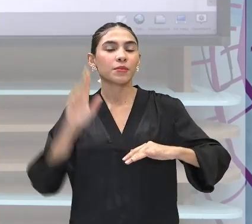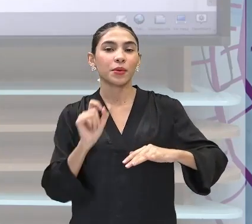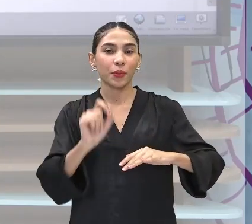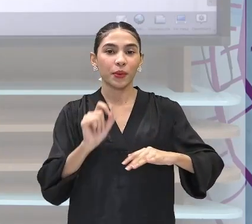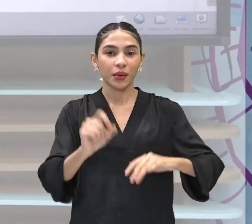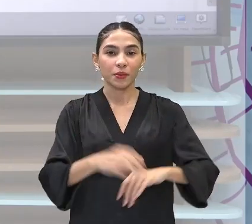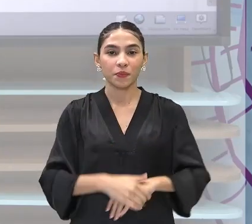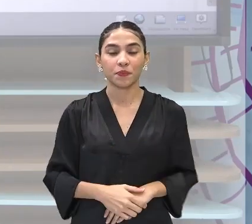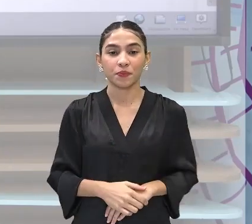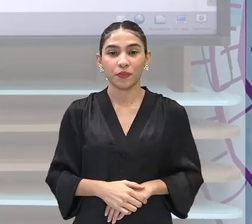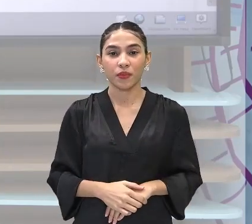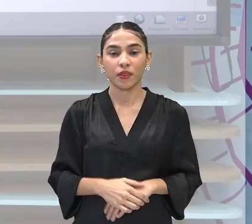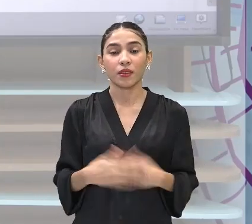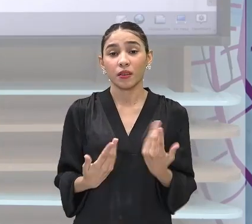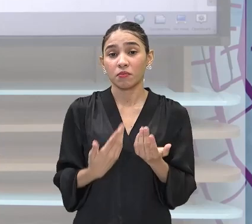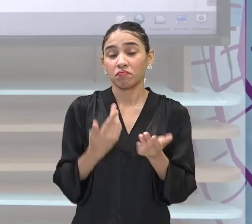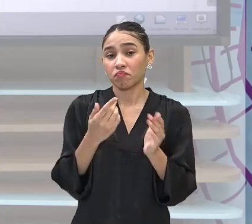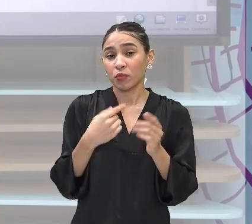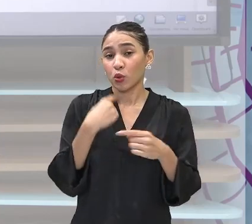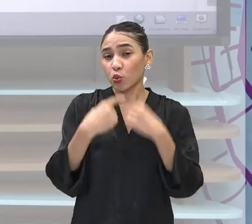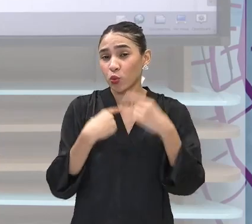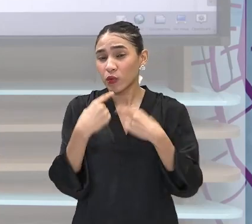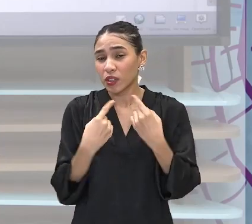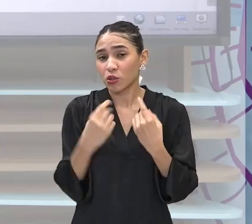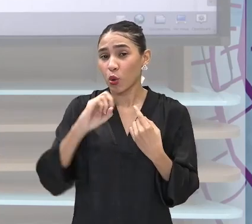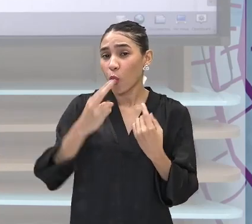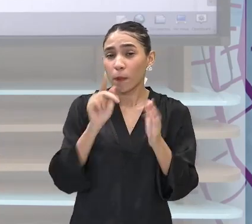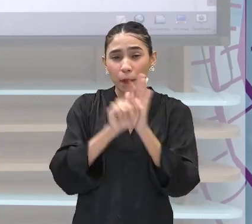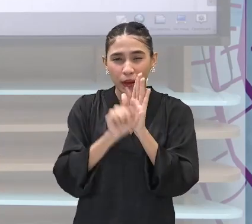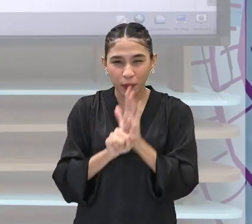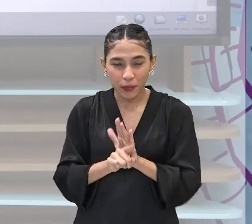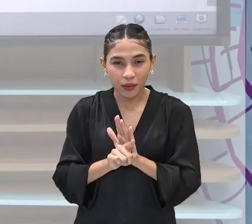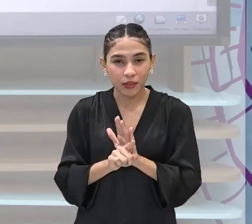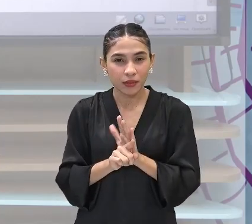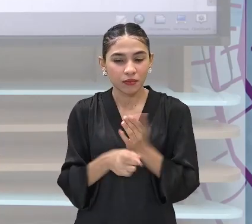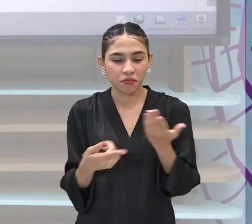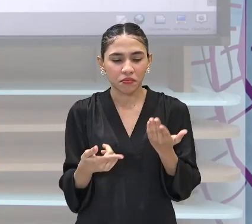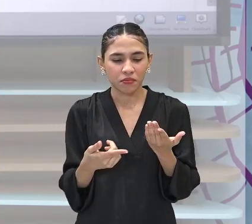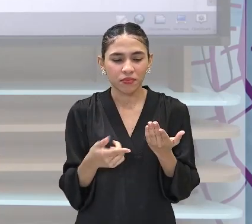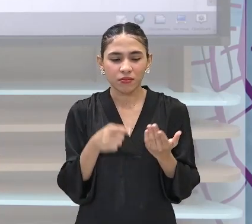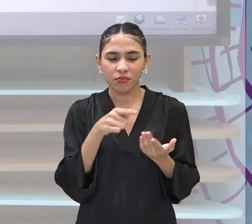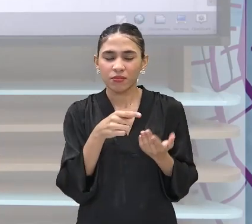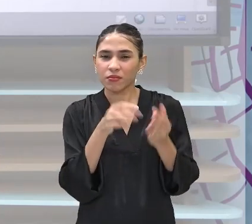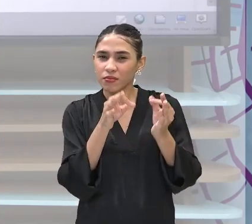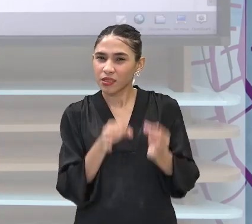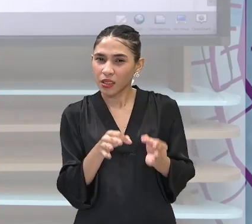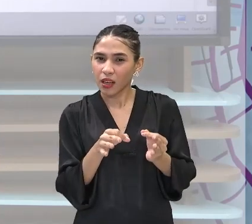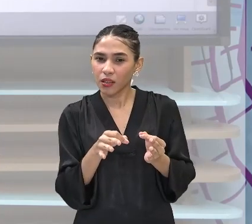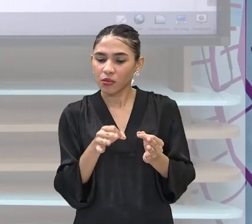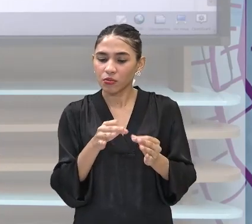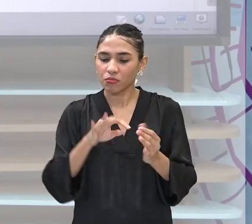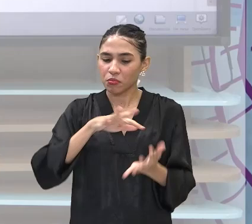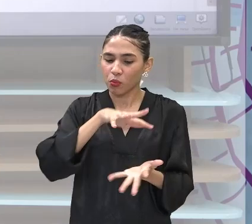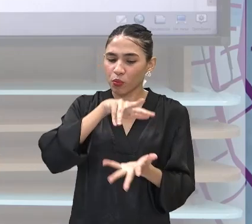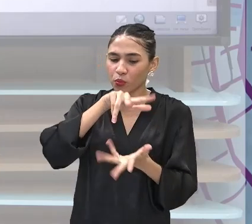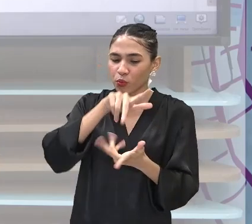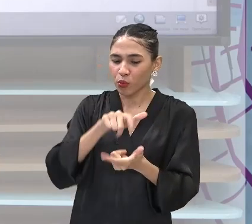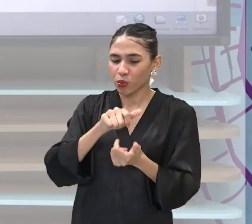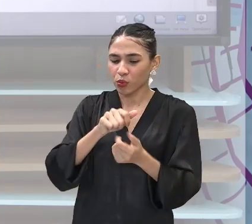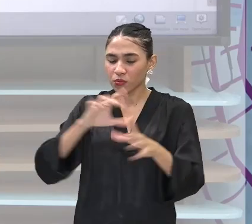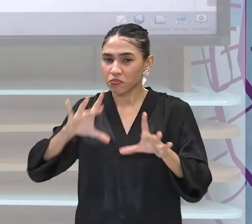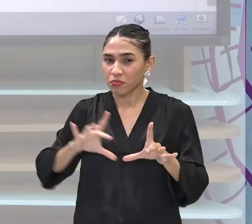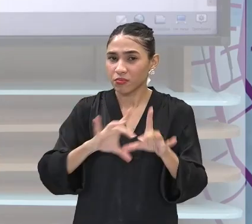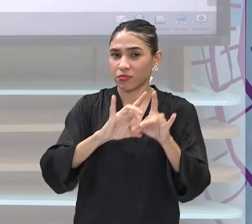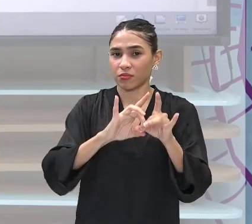quê? Do questionamento. Afinal de contas, será que é correto, né, uma nação toda estar atrelada